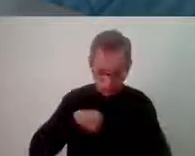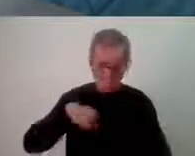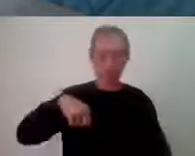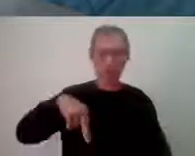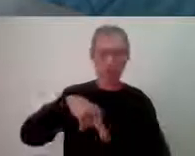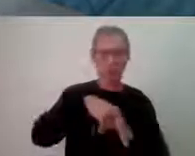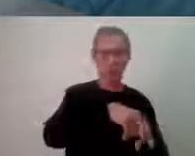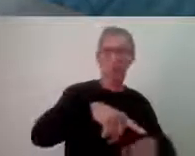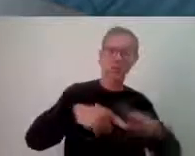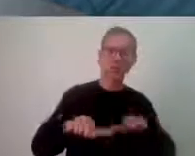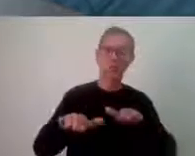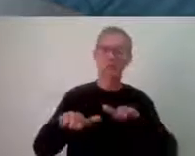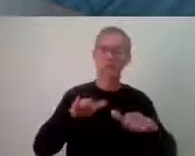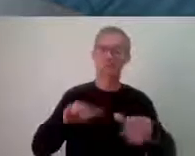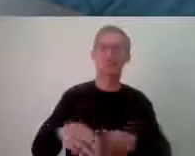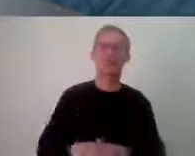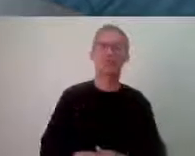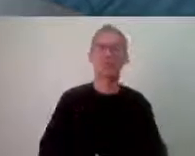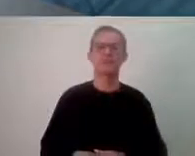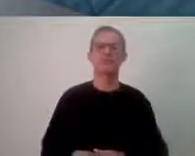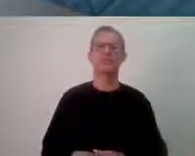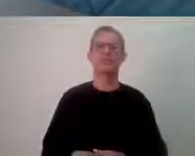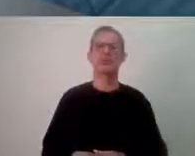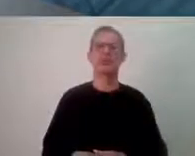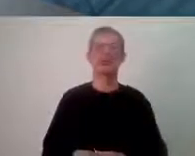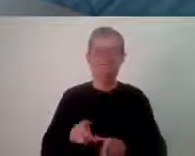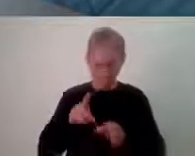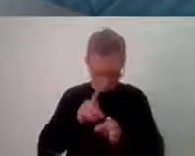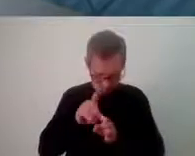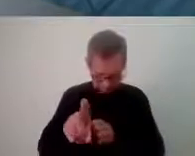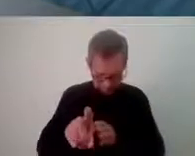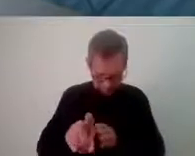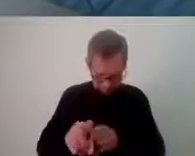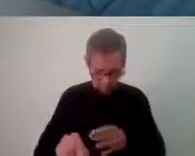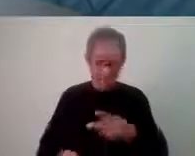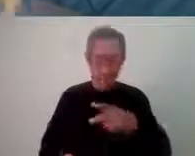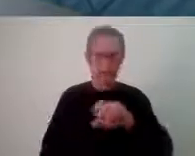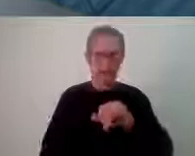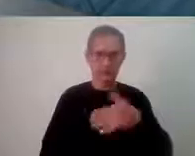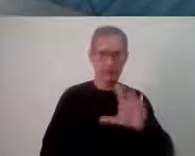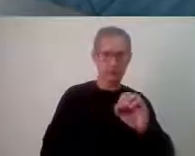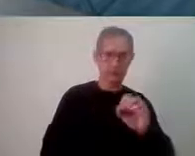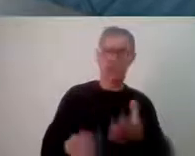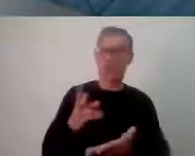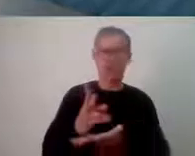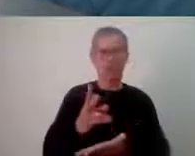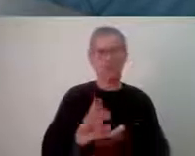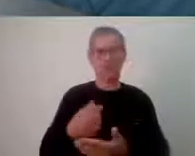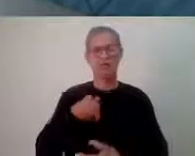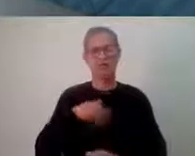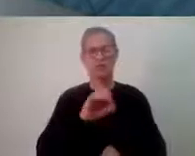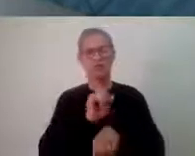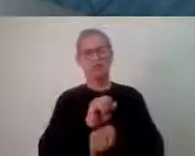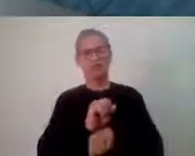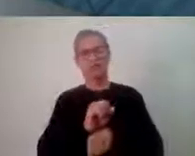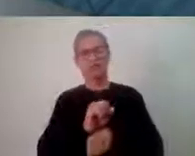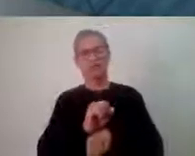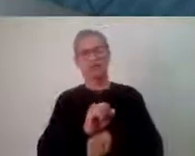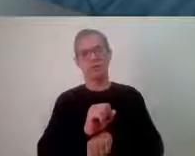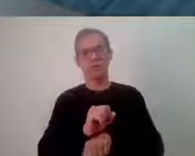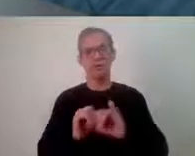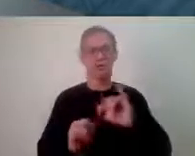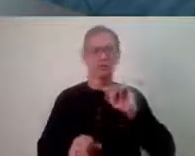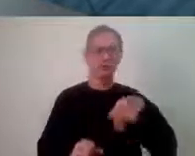andei. Já o deslocamento, ele vai ser dado pela direção. E posição, professor? Posição é isso aqui, ó. É onde eu estou parada naquele